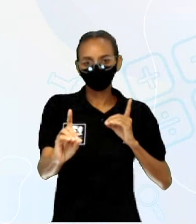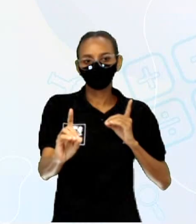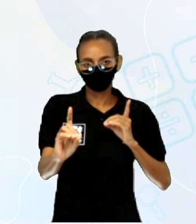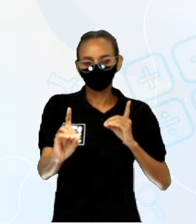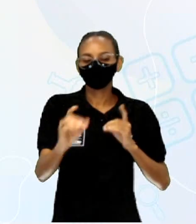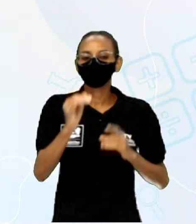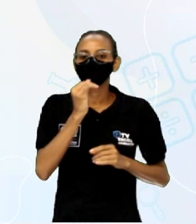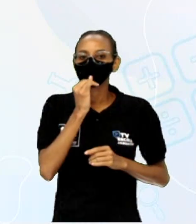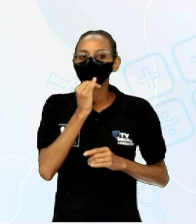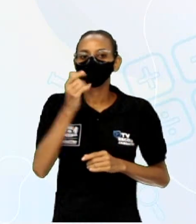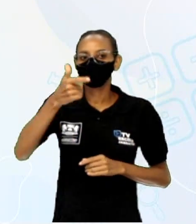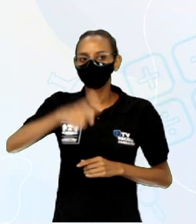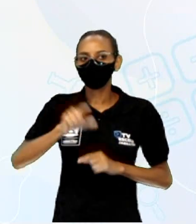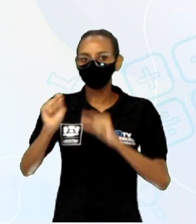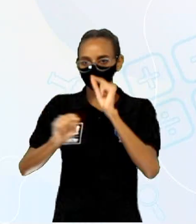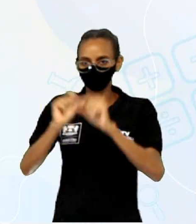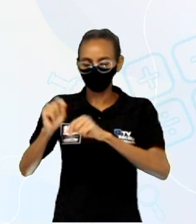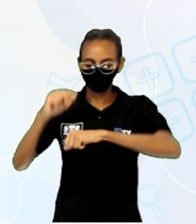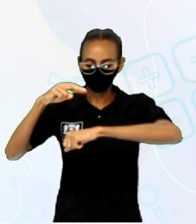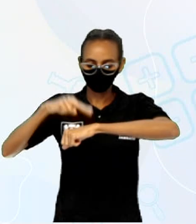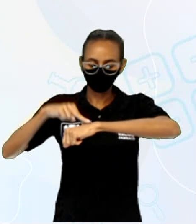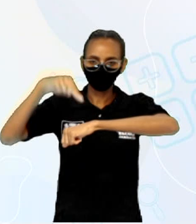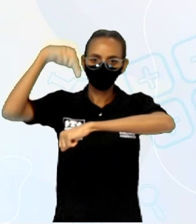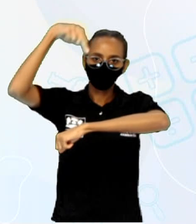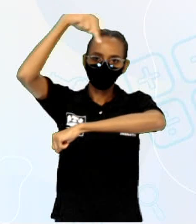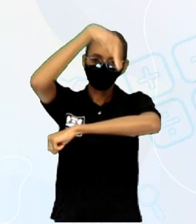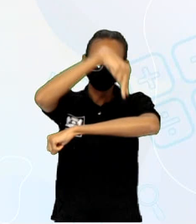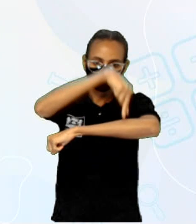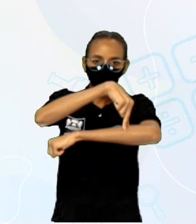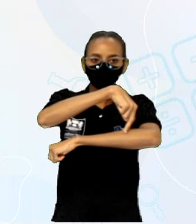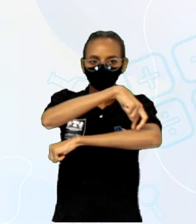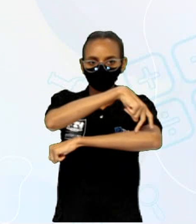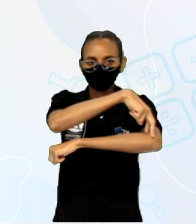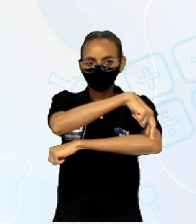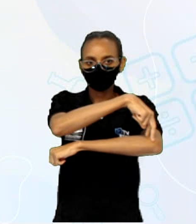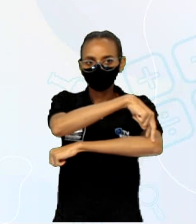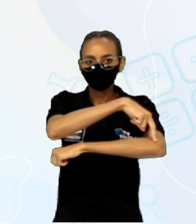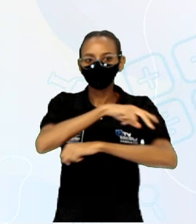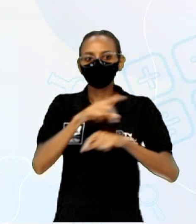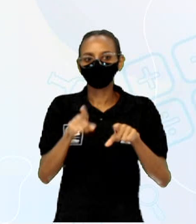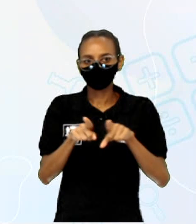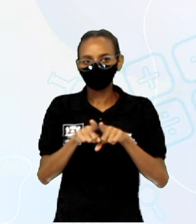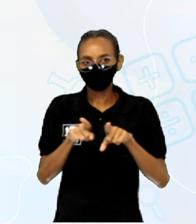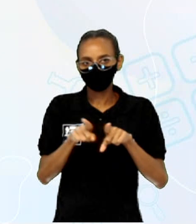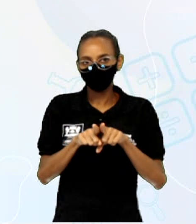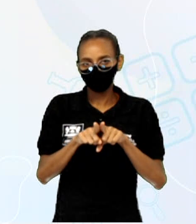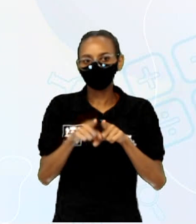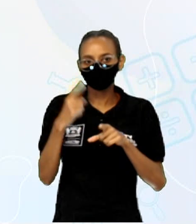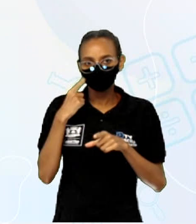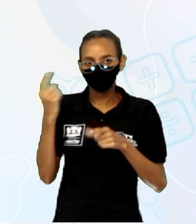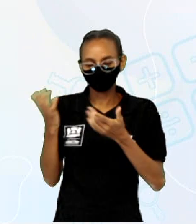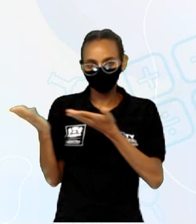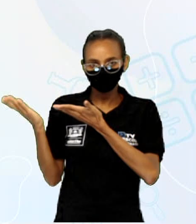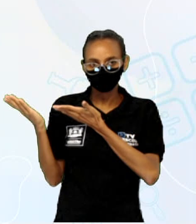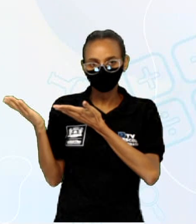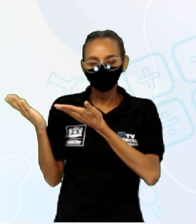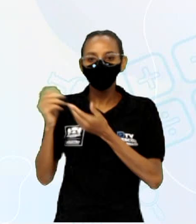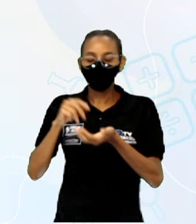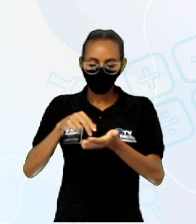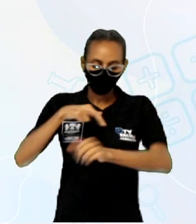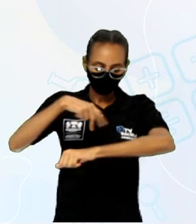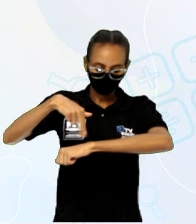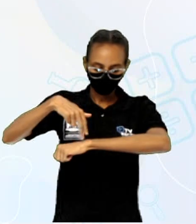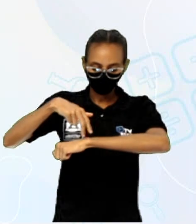alguns exemplos aí. O salto em altura, que a gente acabou de ver de Thiago Braz, salto em distância, né, que a gente tinha Mauro Imagem, também uma